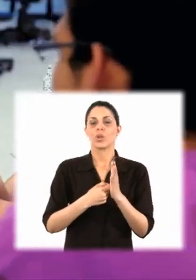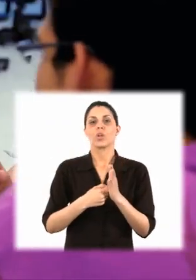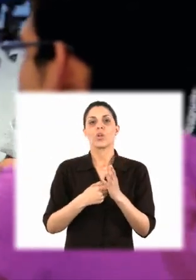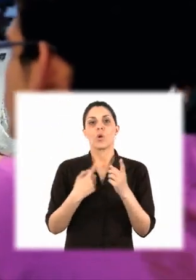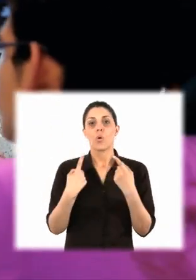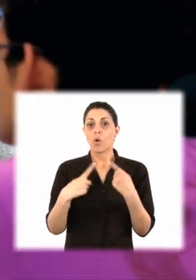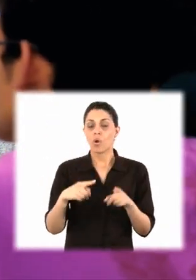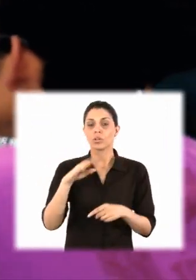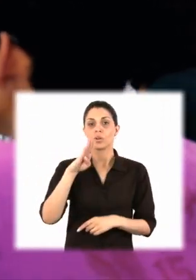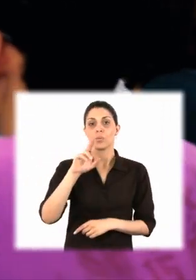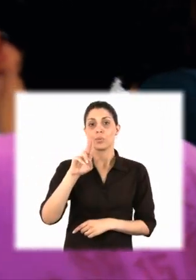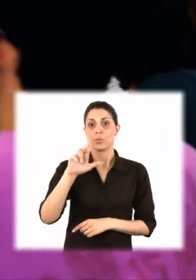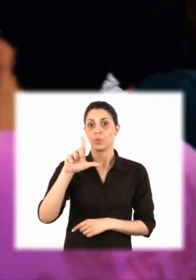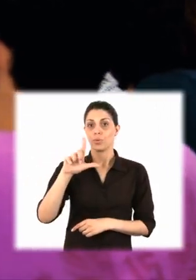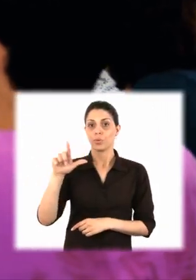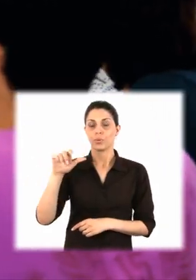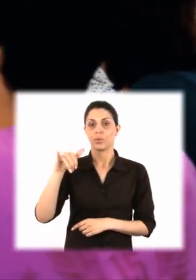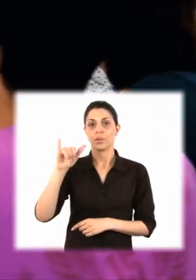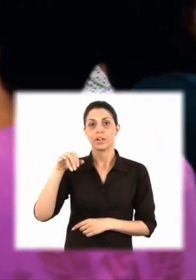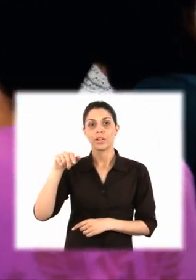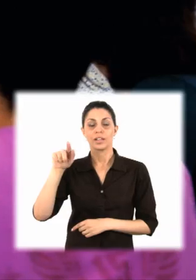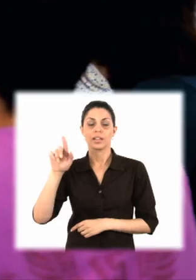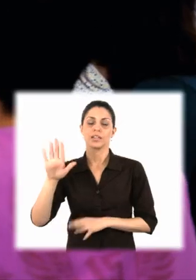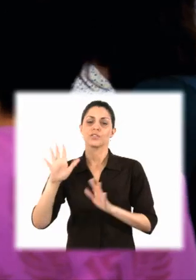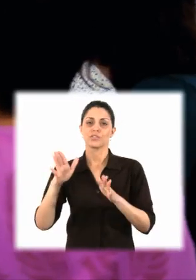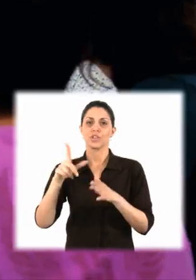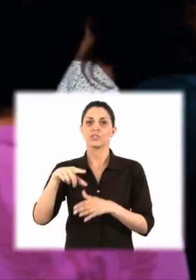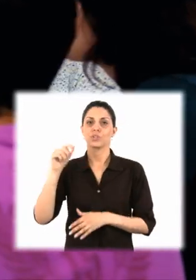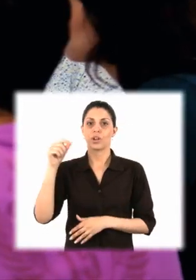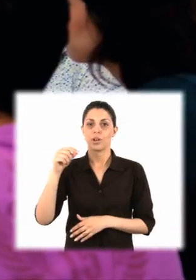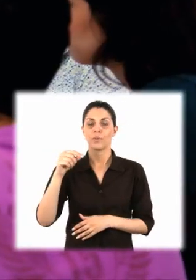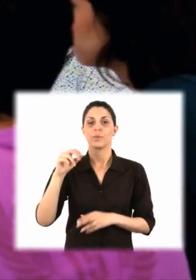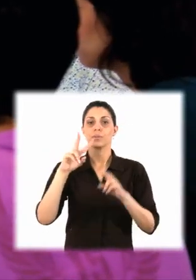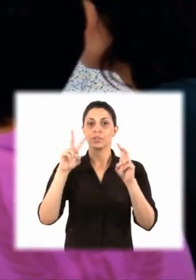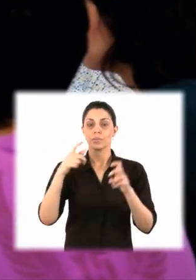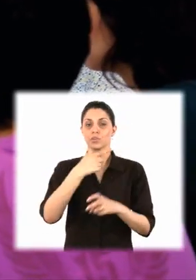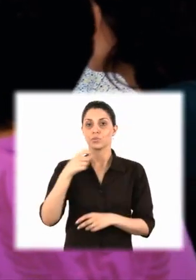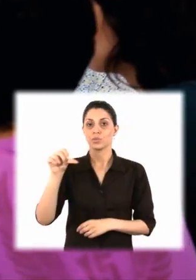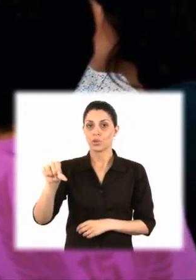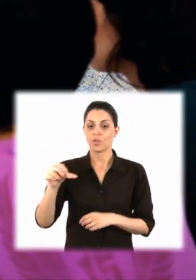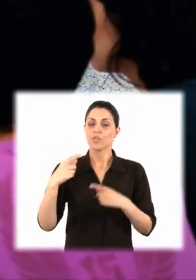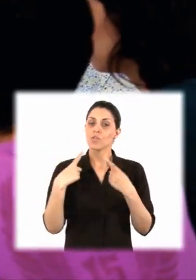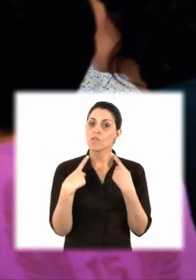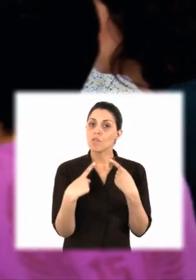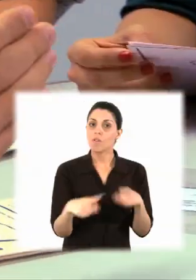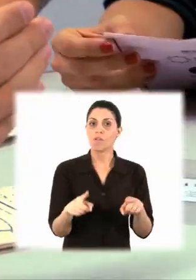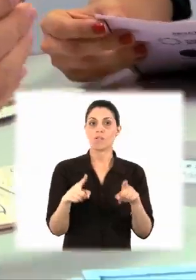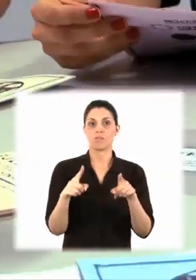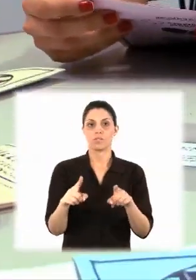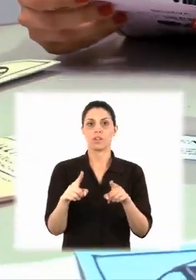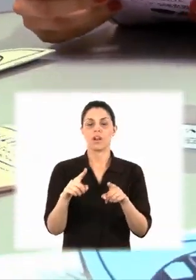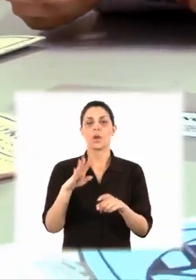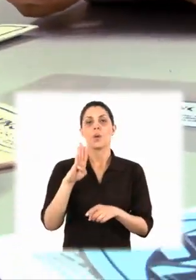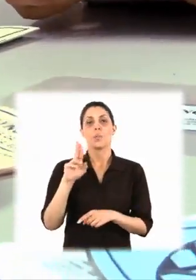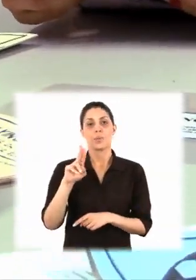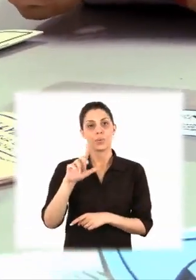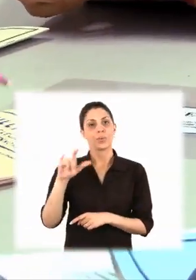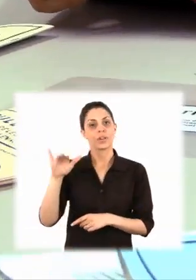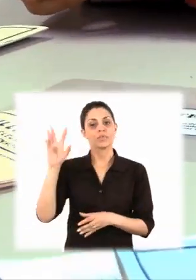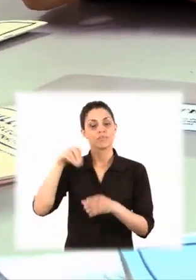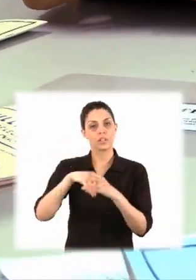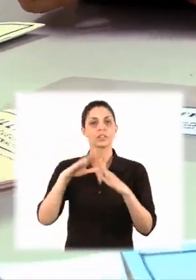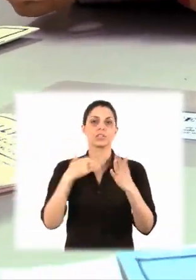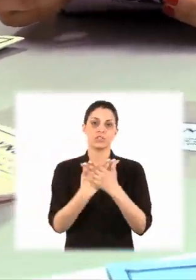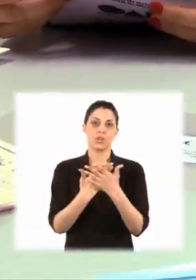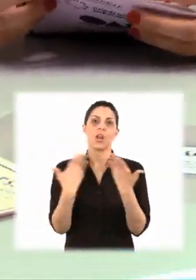Educação. E em 2009 nós tínhamos escolhido o tema Combate à Violência Escolar, Bullying Educacional. E hoje Pernambuco é o primeiro estado